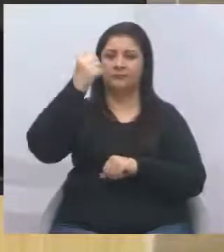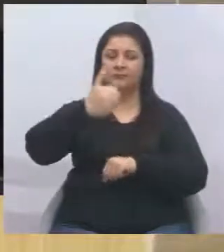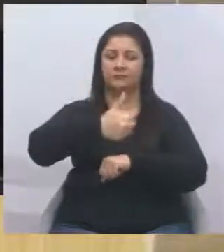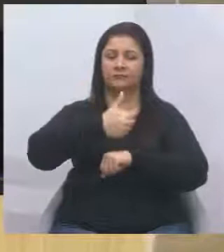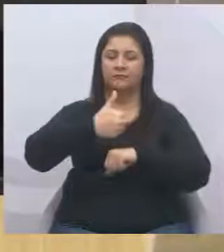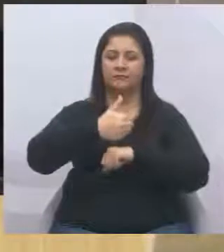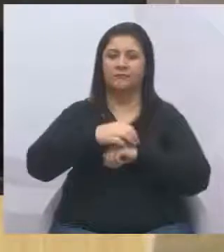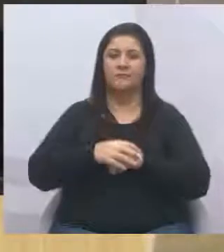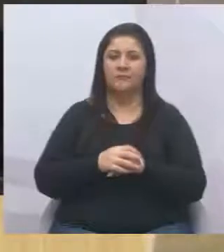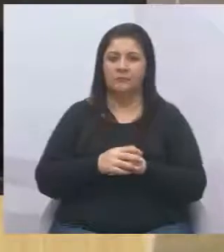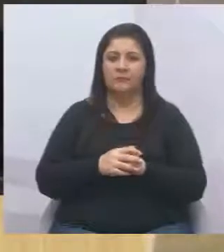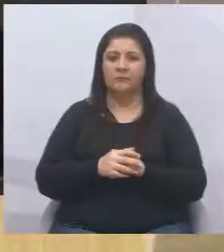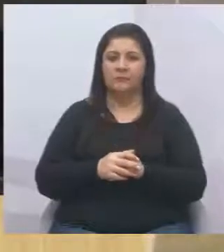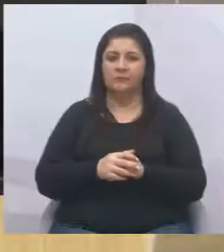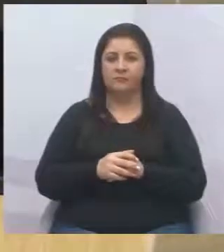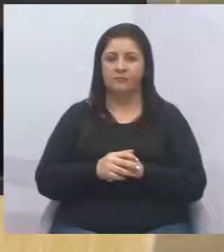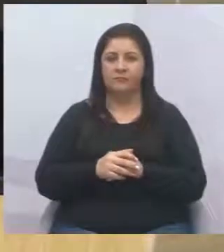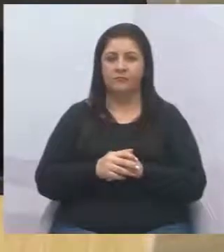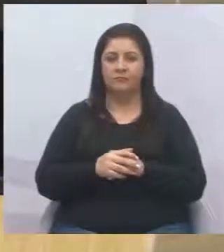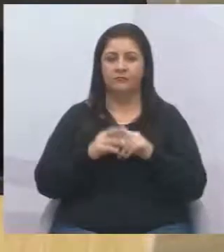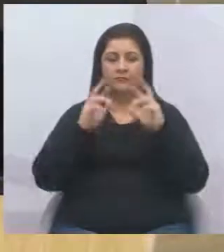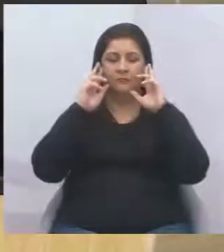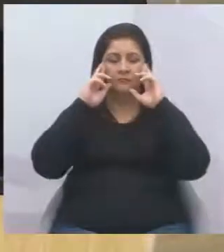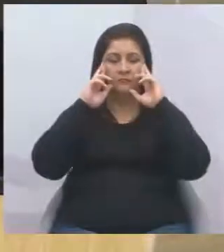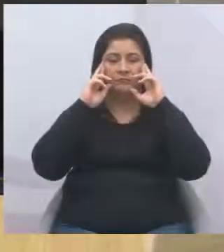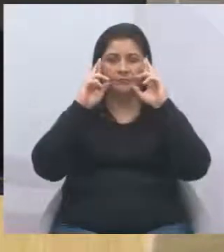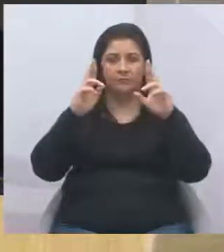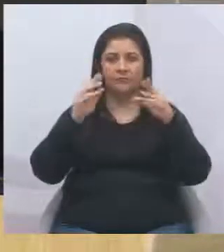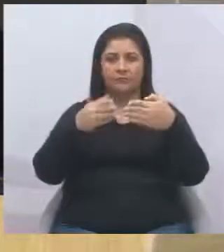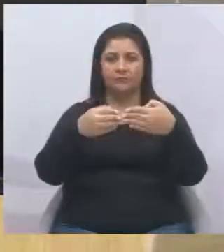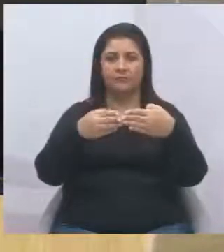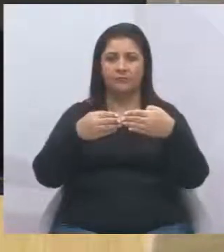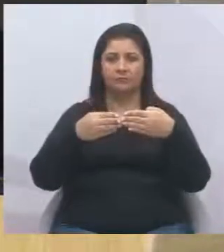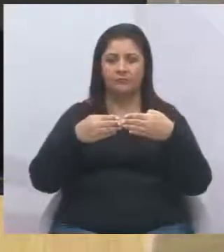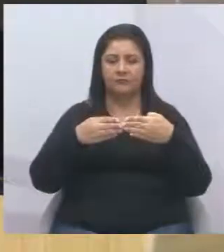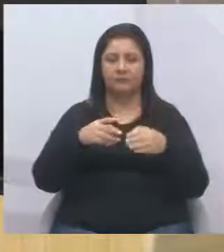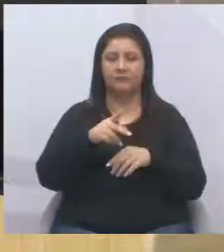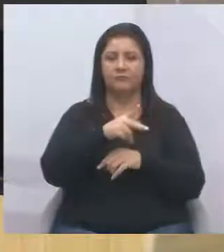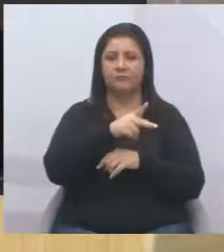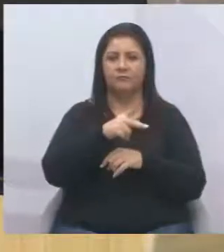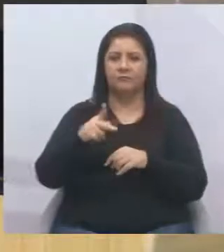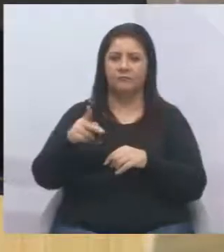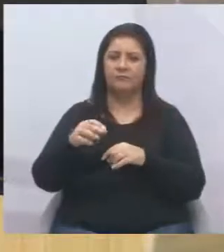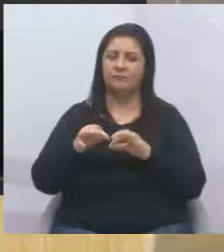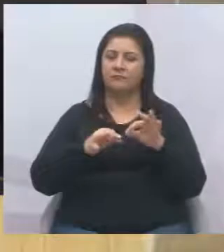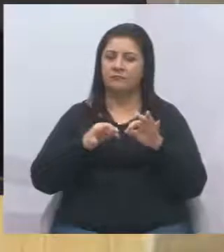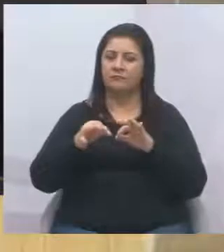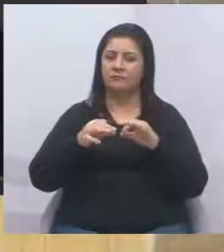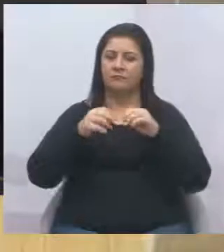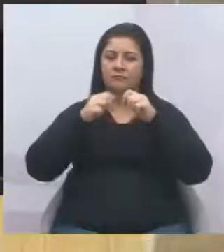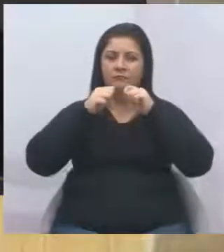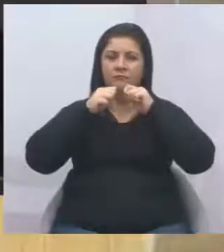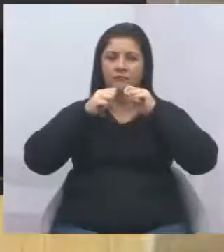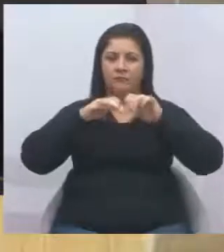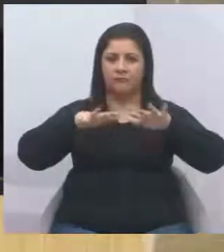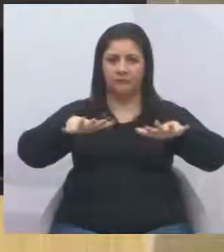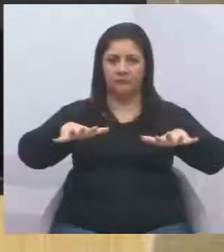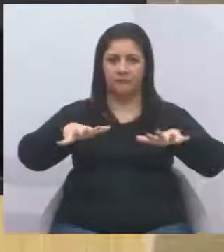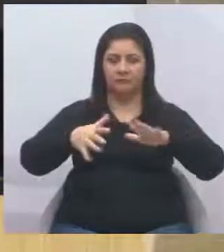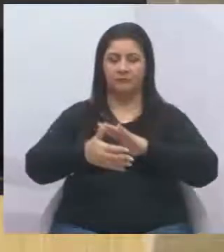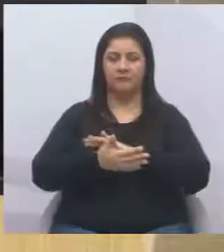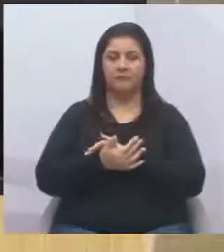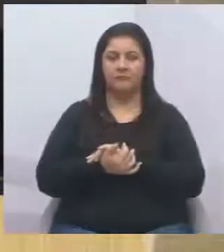ofício. Feito esse registro, respeitosamente, requeremos à presidente dessa casa que seja adotadas as providências habituais para a divulgação da